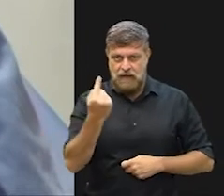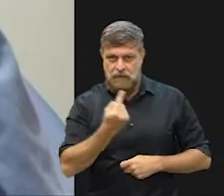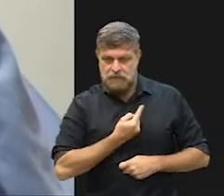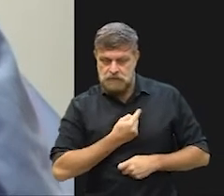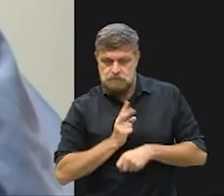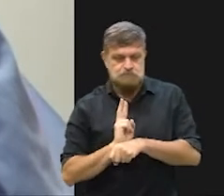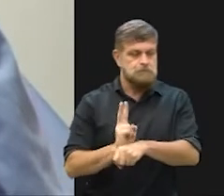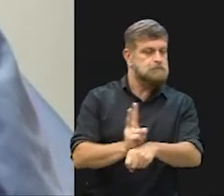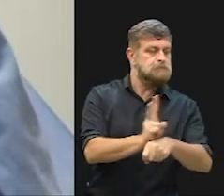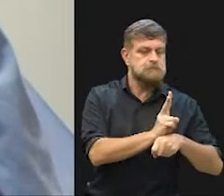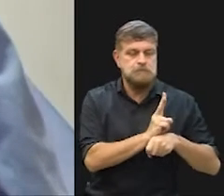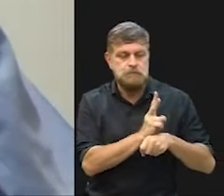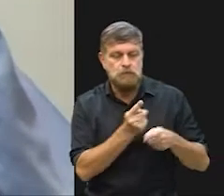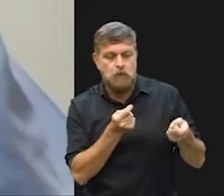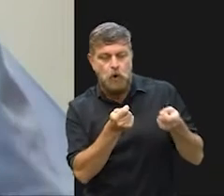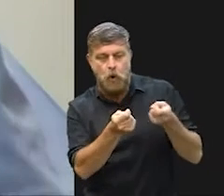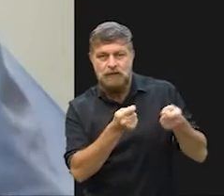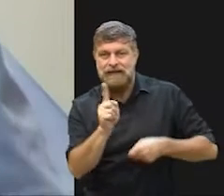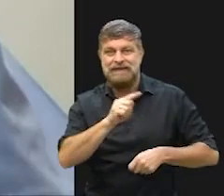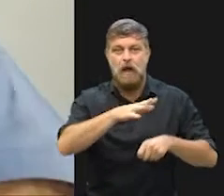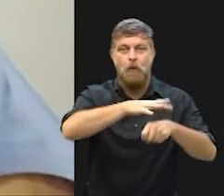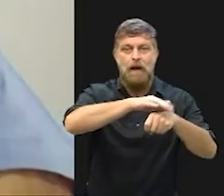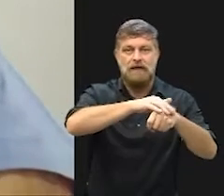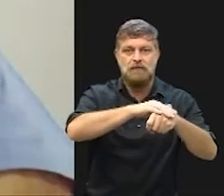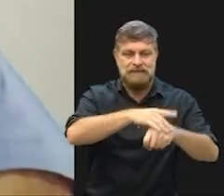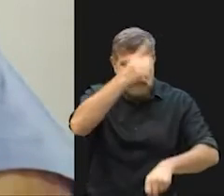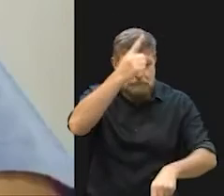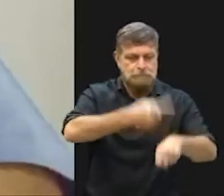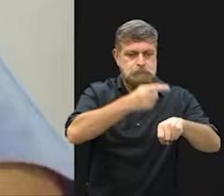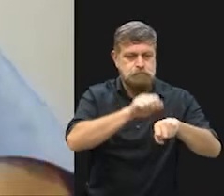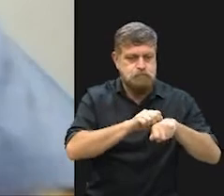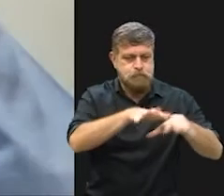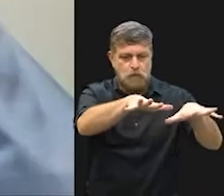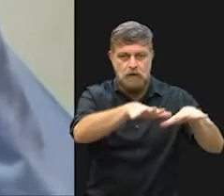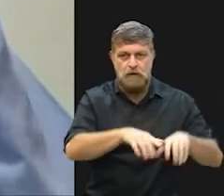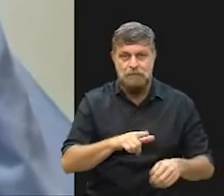fazer uma vigilância não pela doença